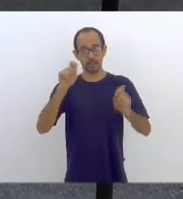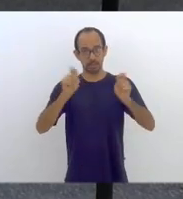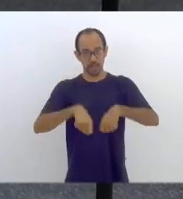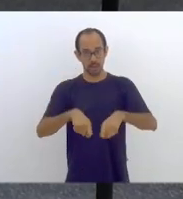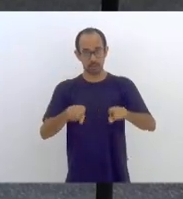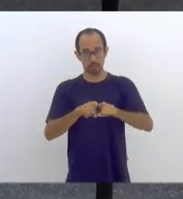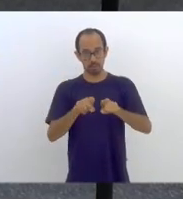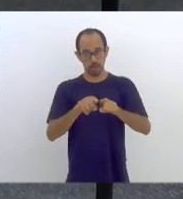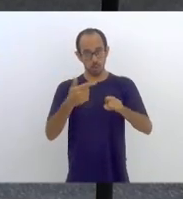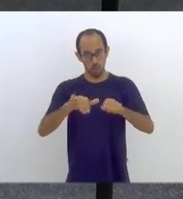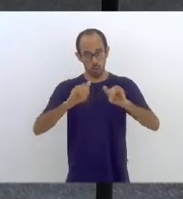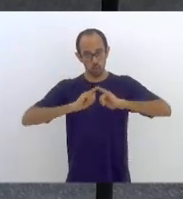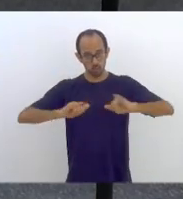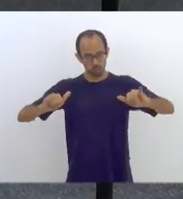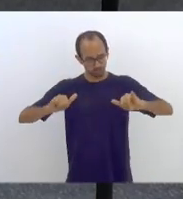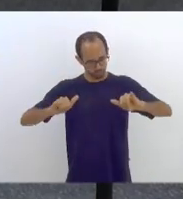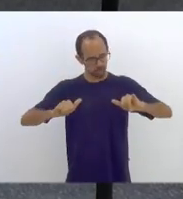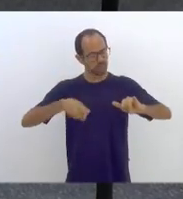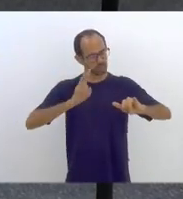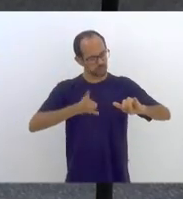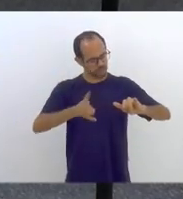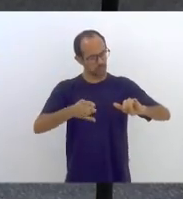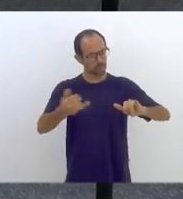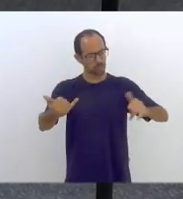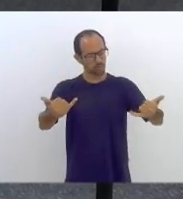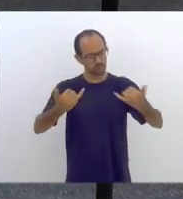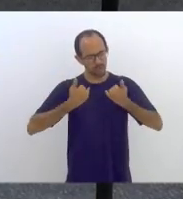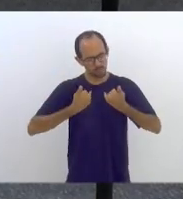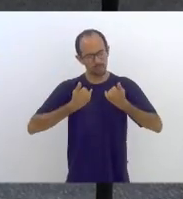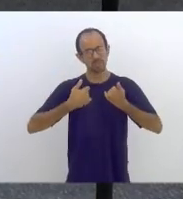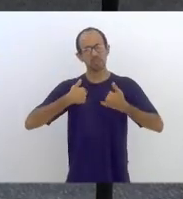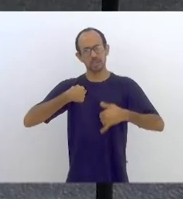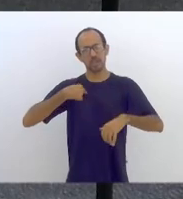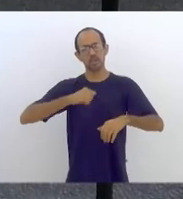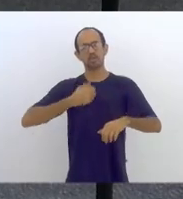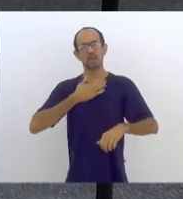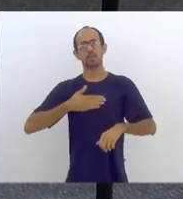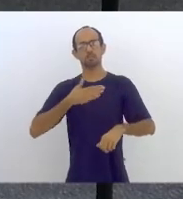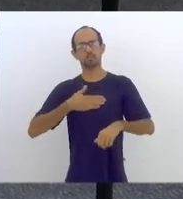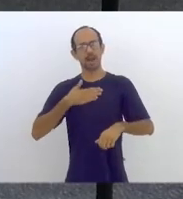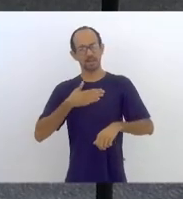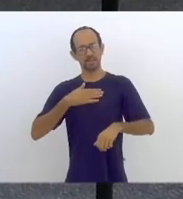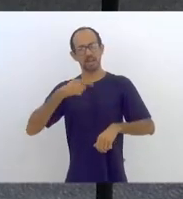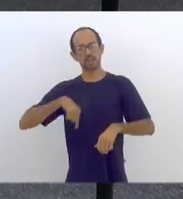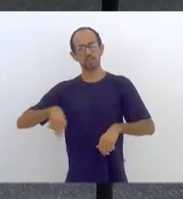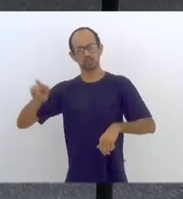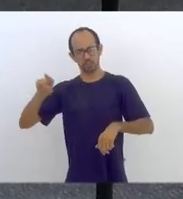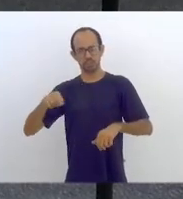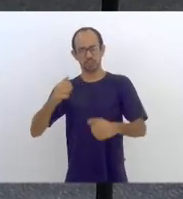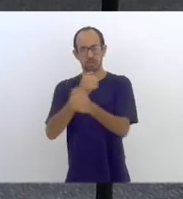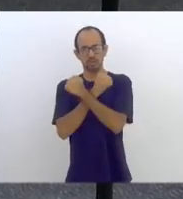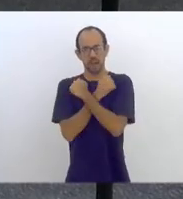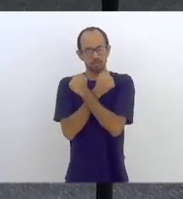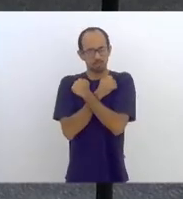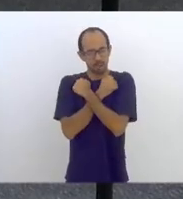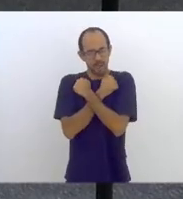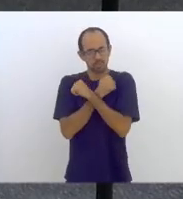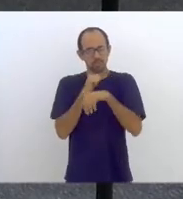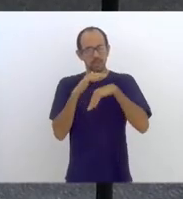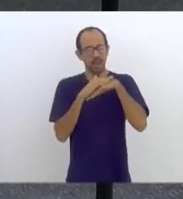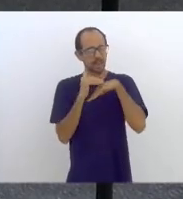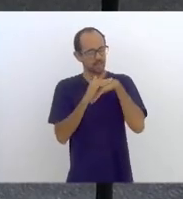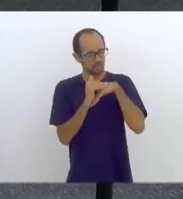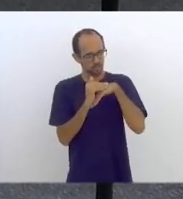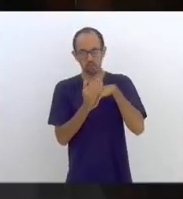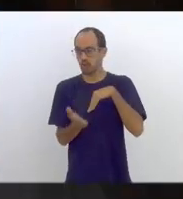de lançamento por favor não nos deixe de comunicar porque a gente terá um prazer de comparecer tá E nosso abraço fraterno a vossa excelência